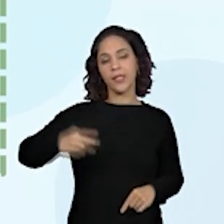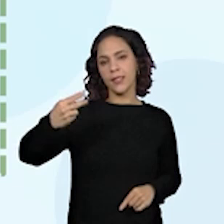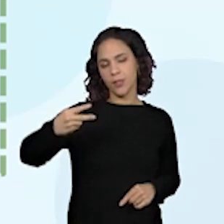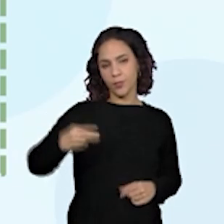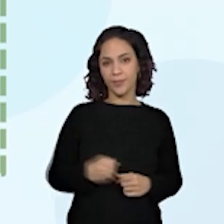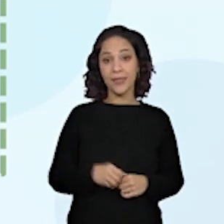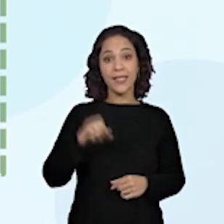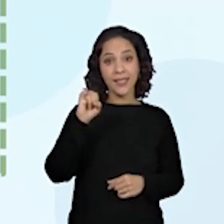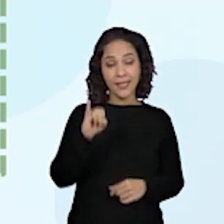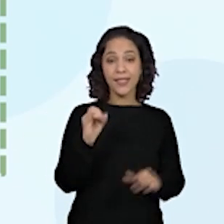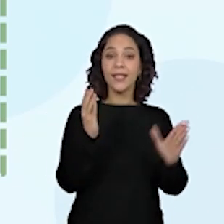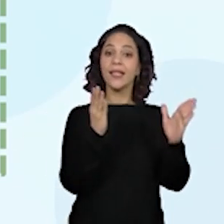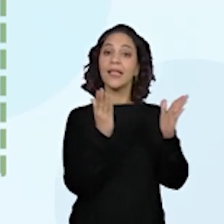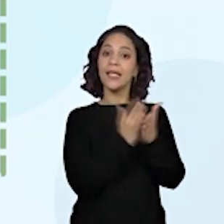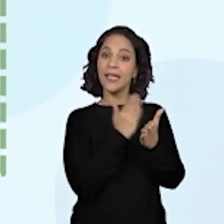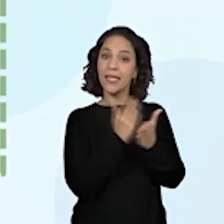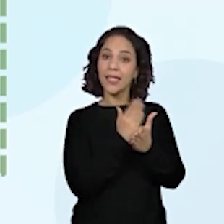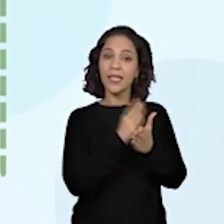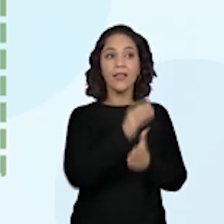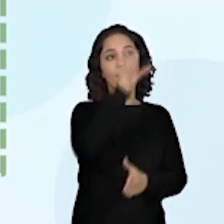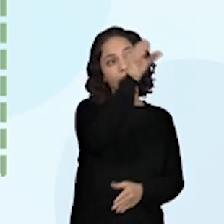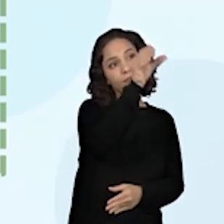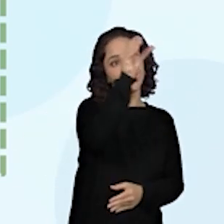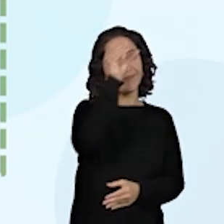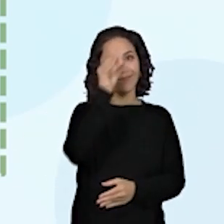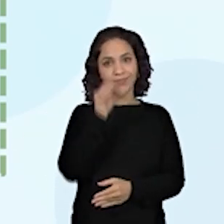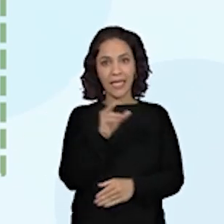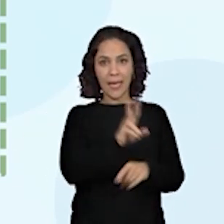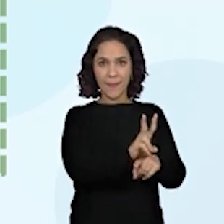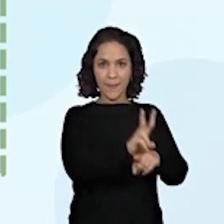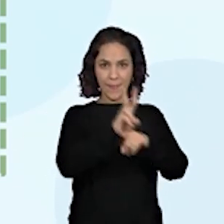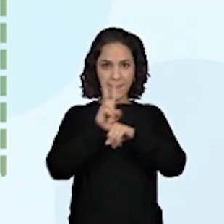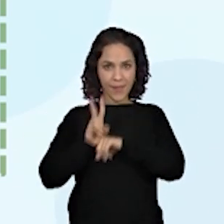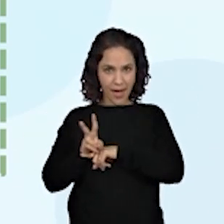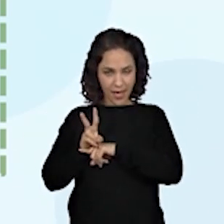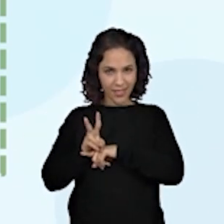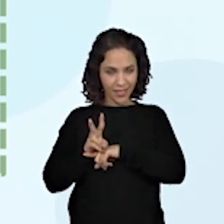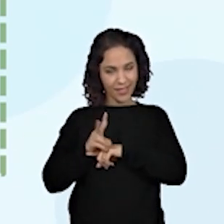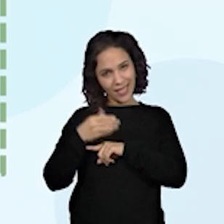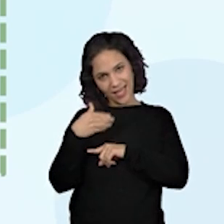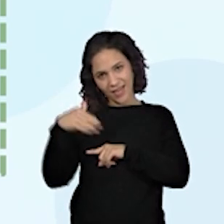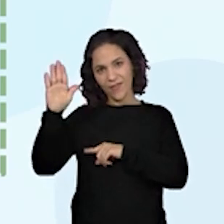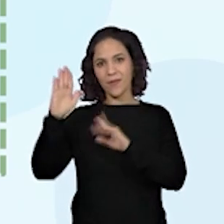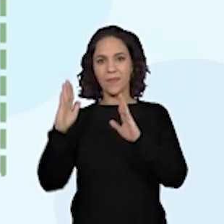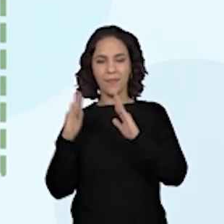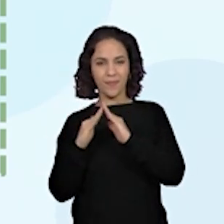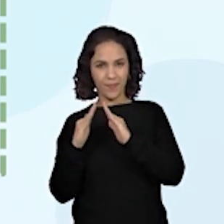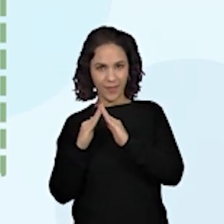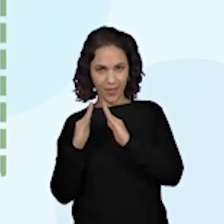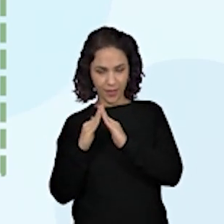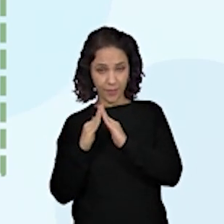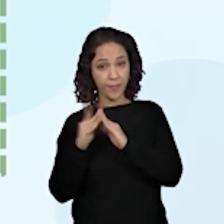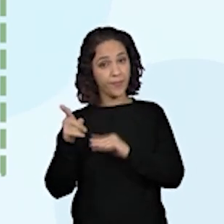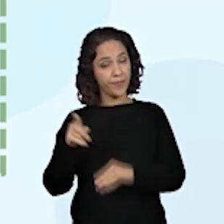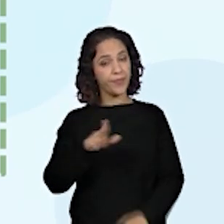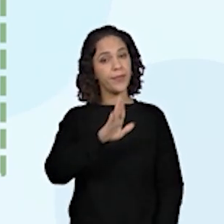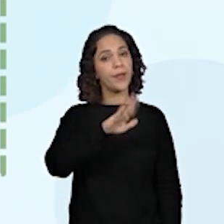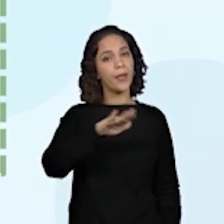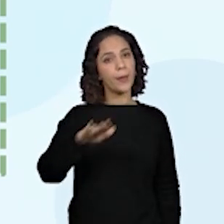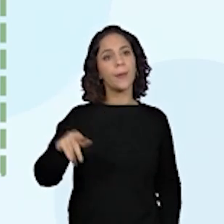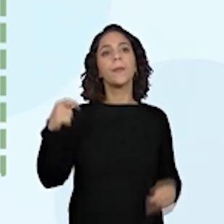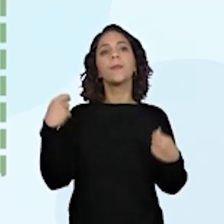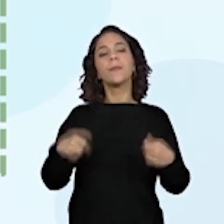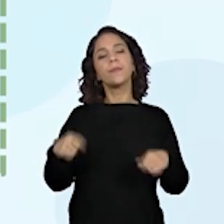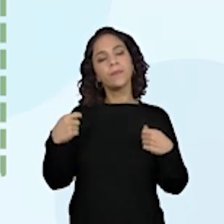Ao pegar um livro para empréstimo, o estudante ou a estudante deverá passar